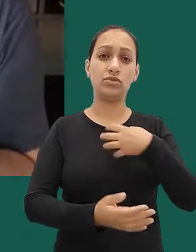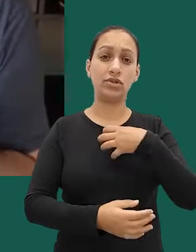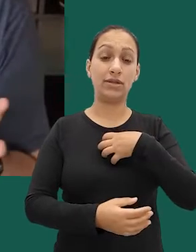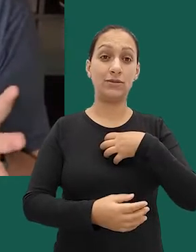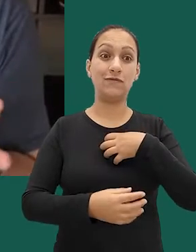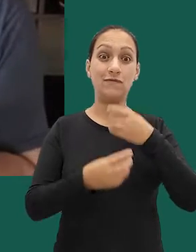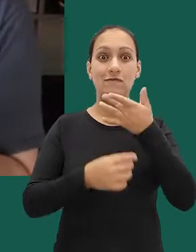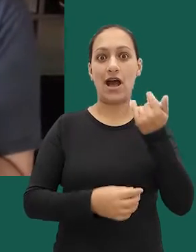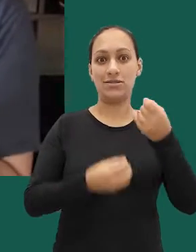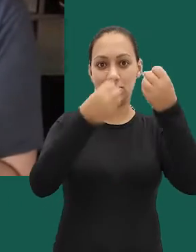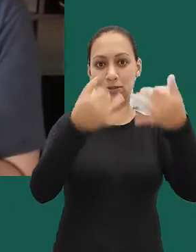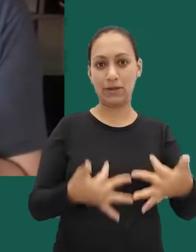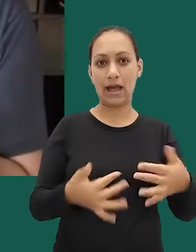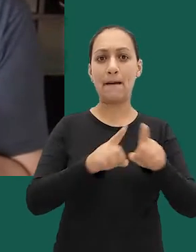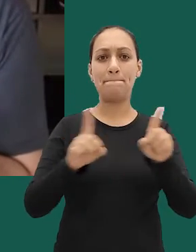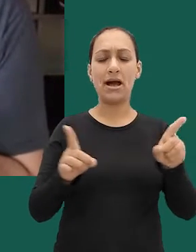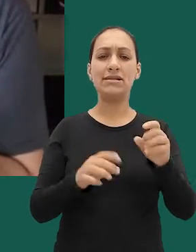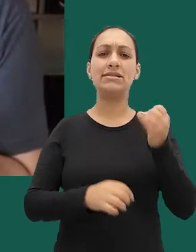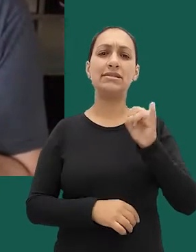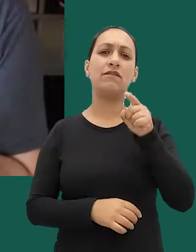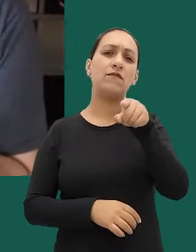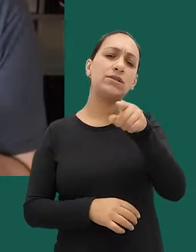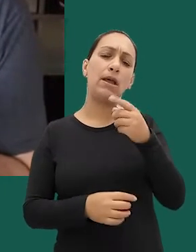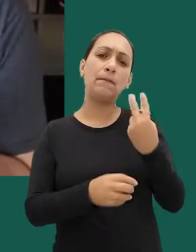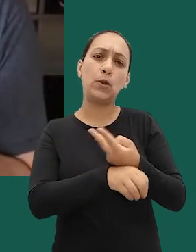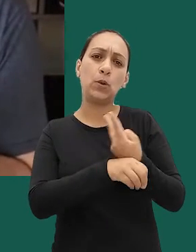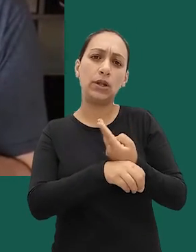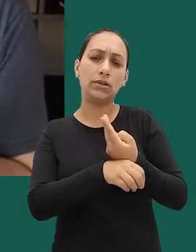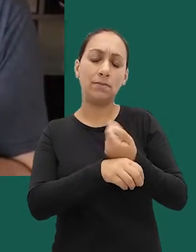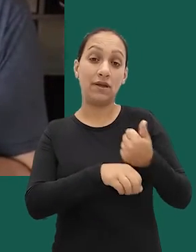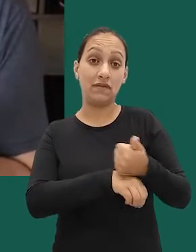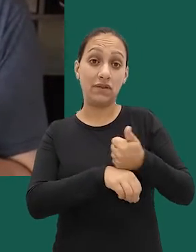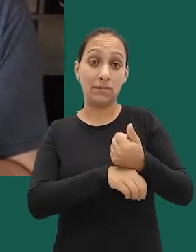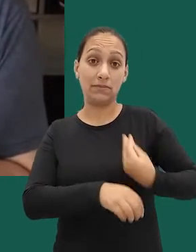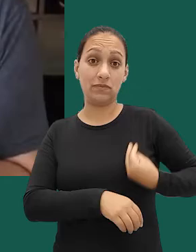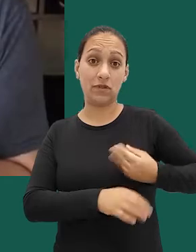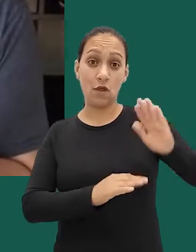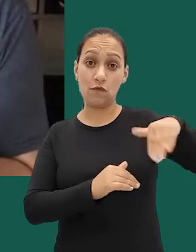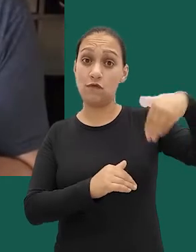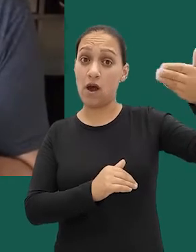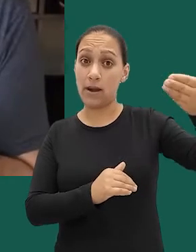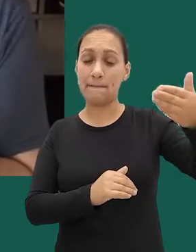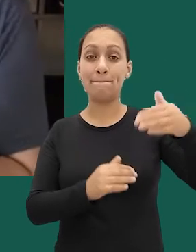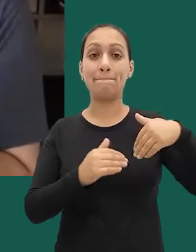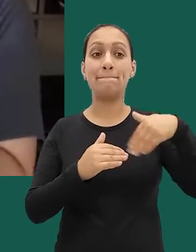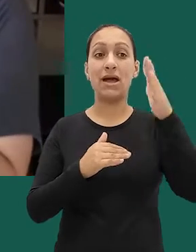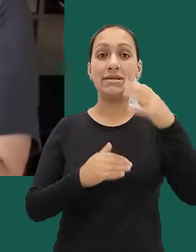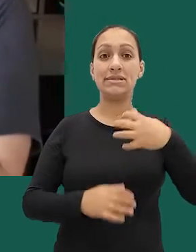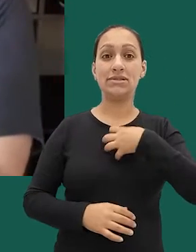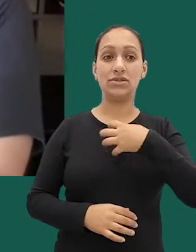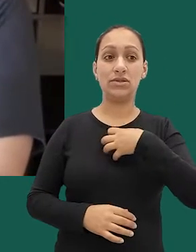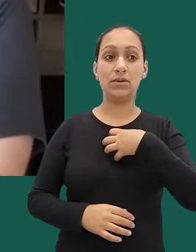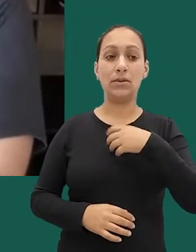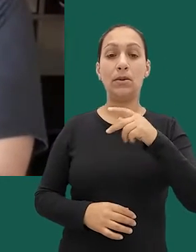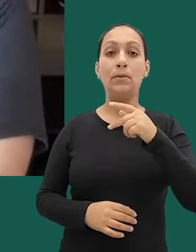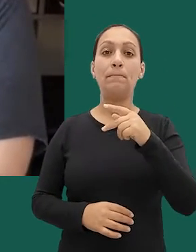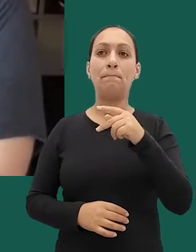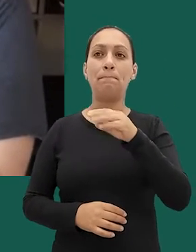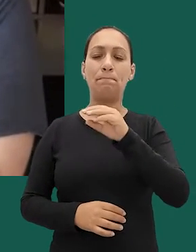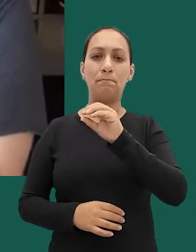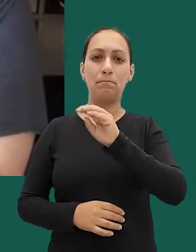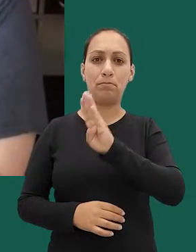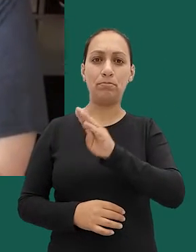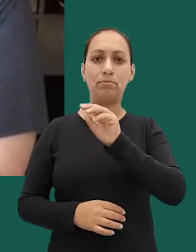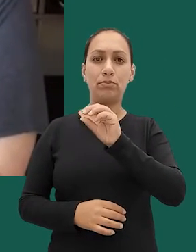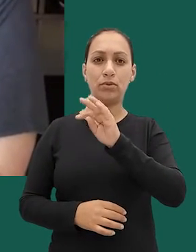explicar. Só que se você está procurando uma carreira fora, faz mais sentido fazer um bootcamp no país que você já está